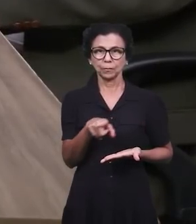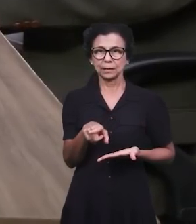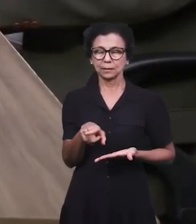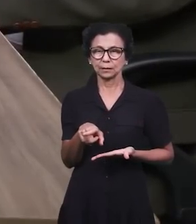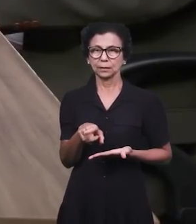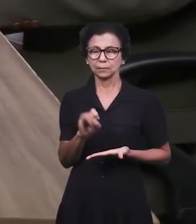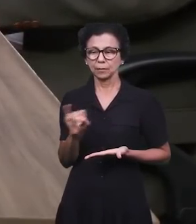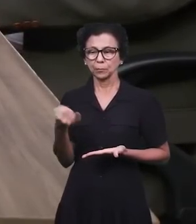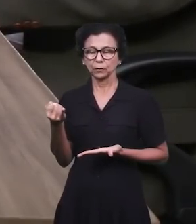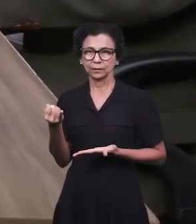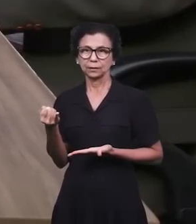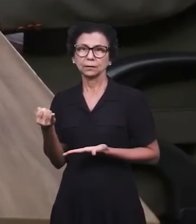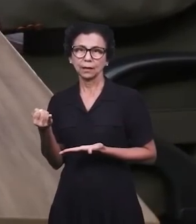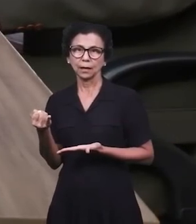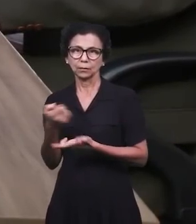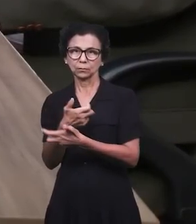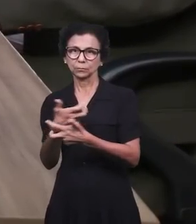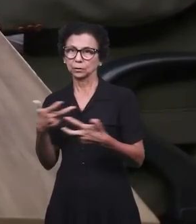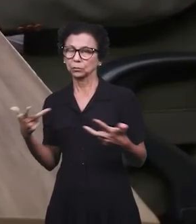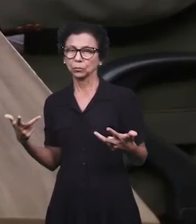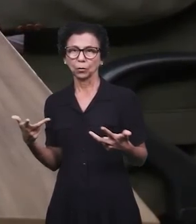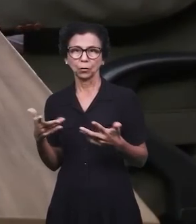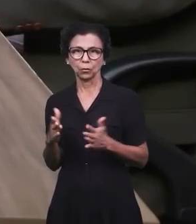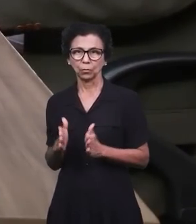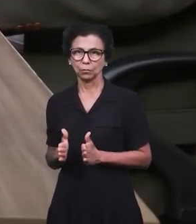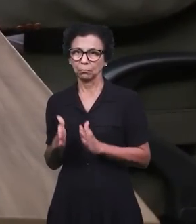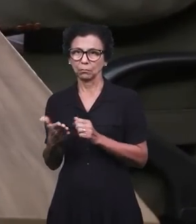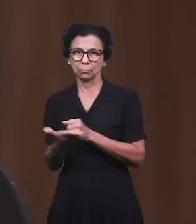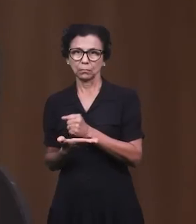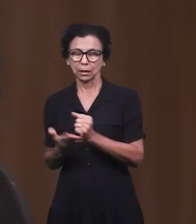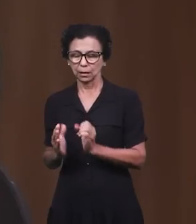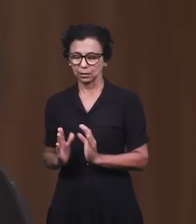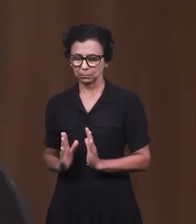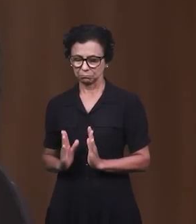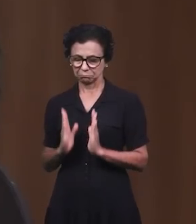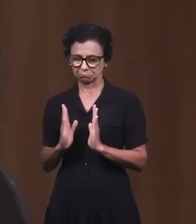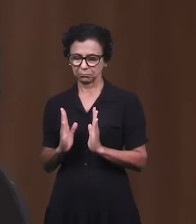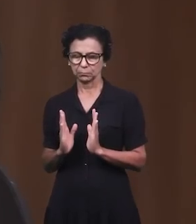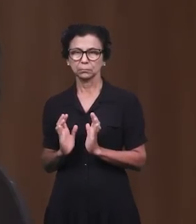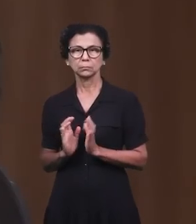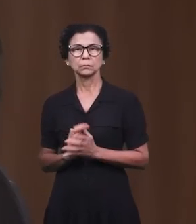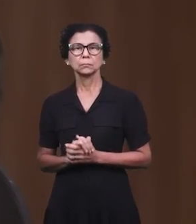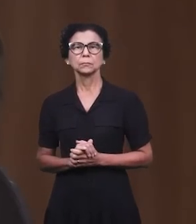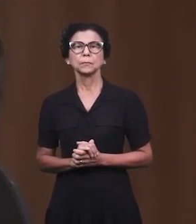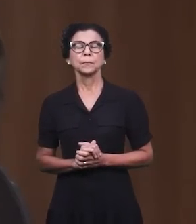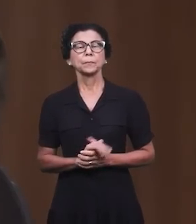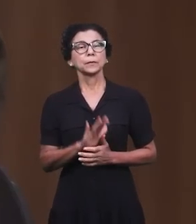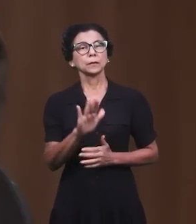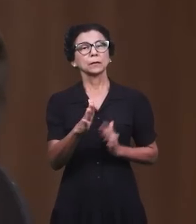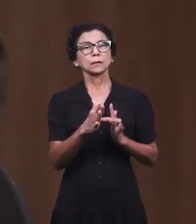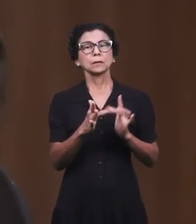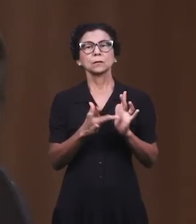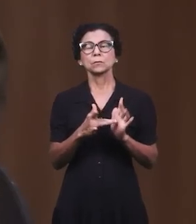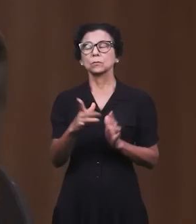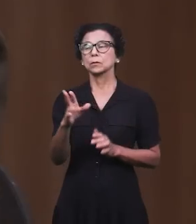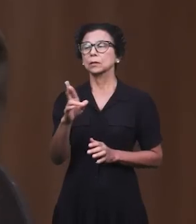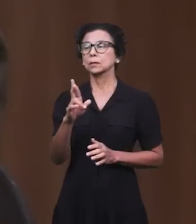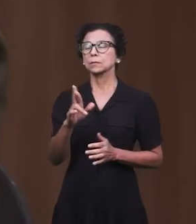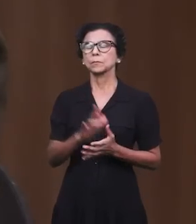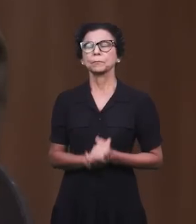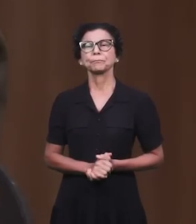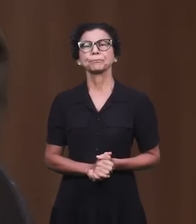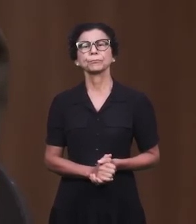Exato. Ela vai aproveitar ali o alicerce. E aí tem um texto da palavra que o Senhor Jesus, ele fala isso, olha. Jesus respondeu, destruí